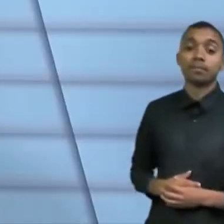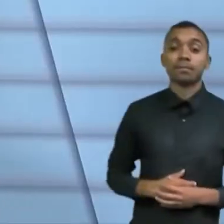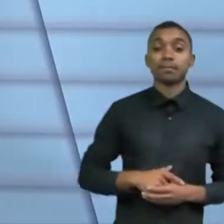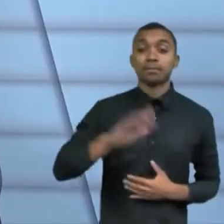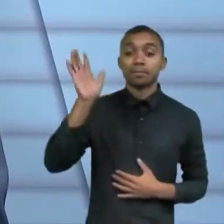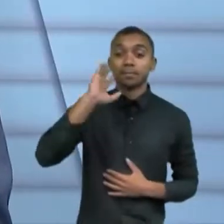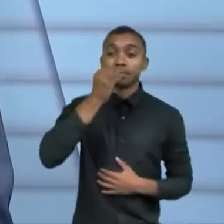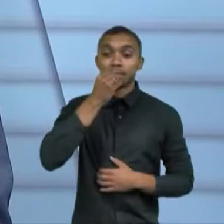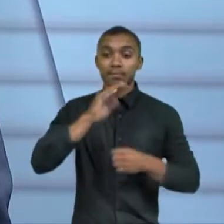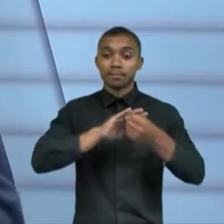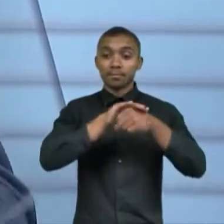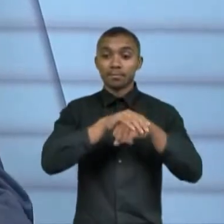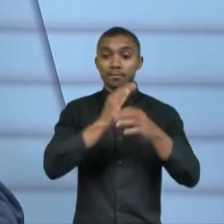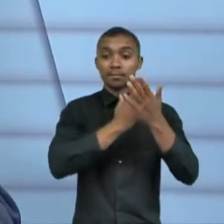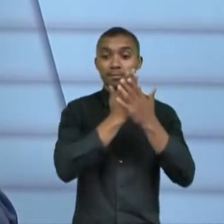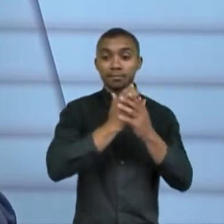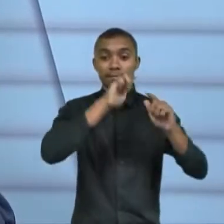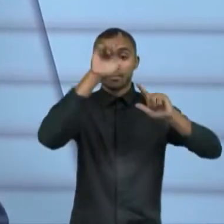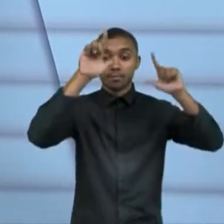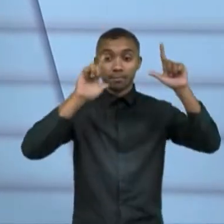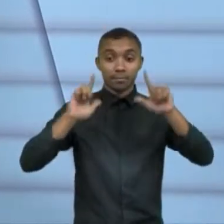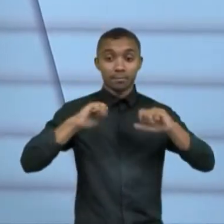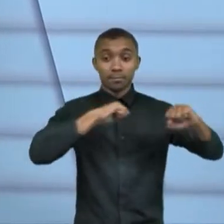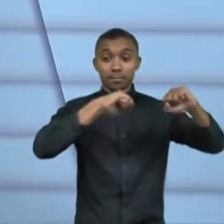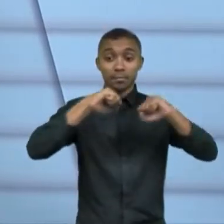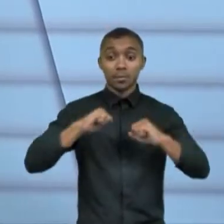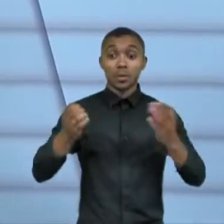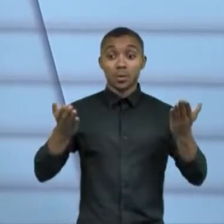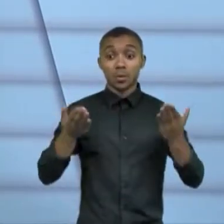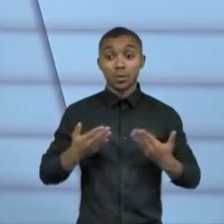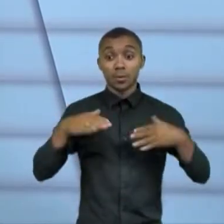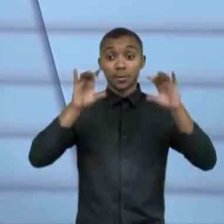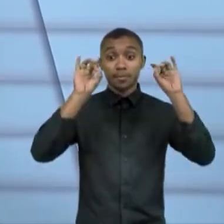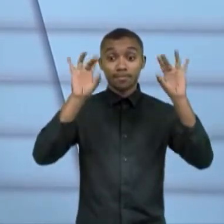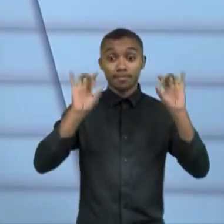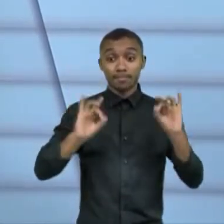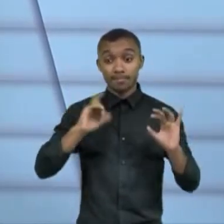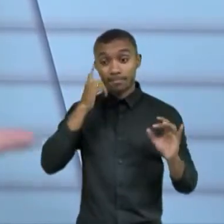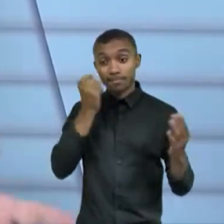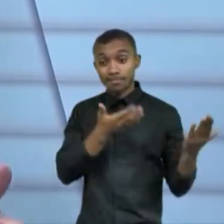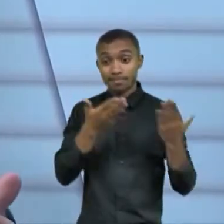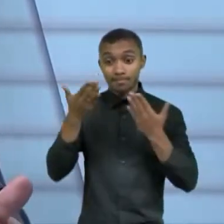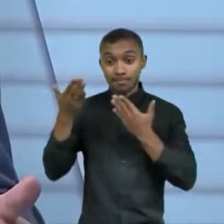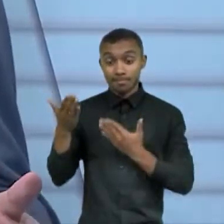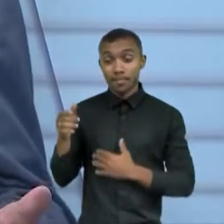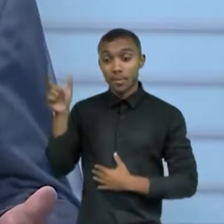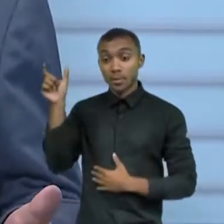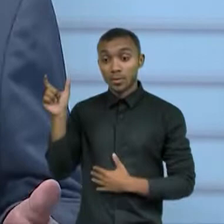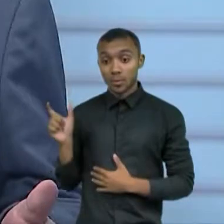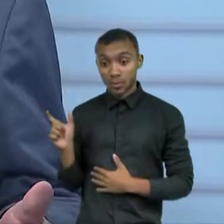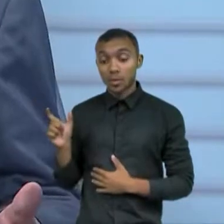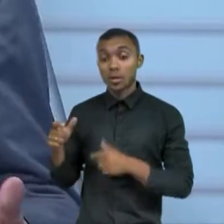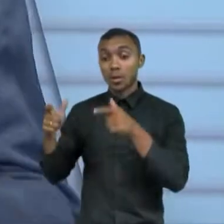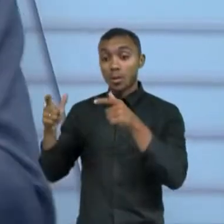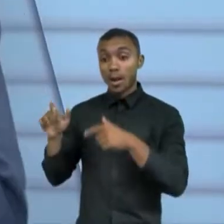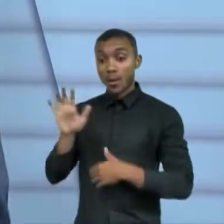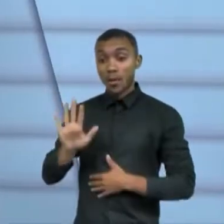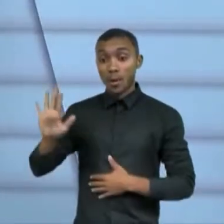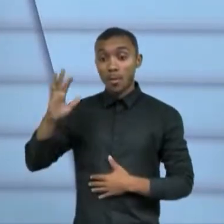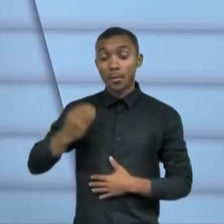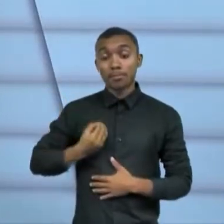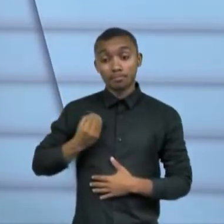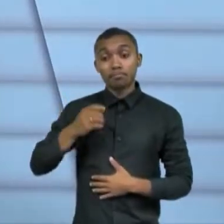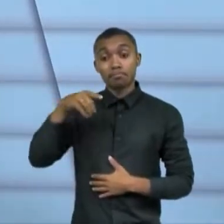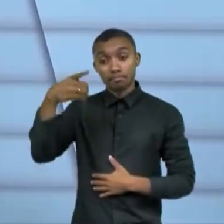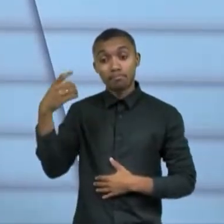No ao programa Questão de Ordem, hoje é um programa muito especial. O meu convidado está na cidade do Porto, em Portugal. Mas em